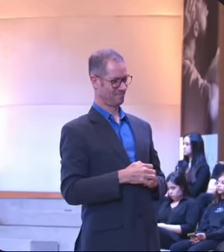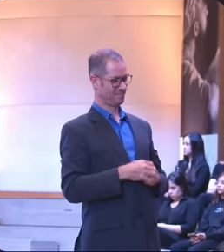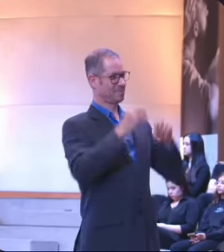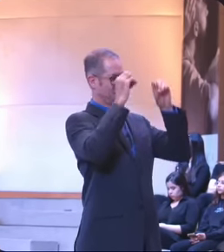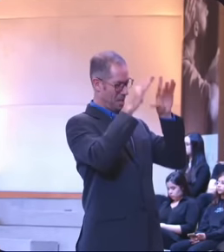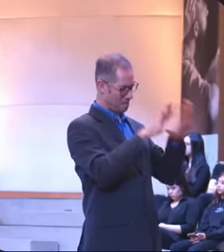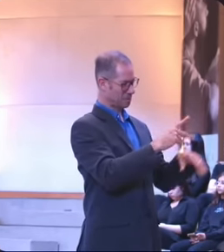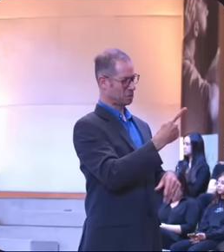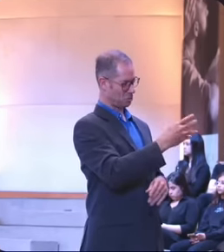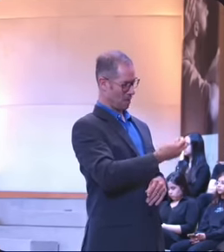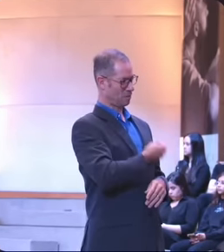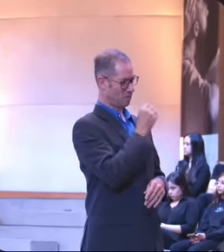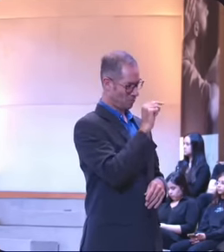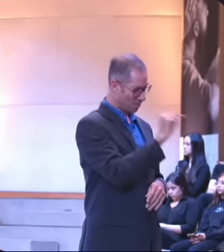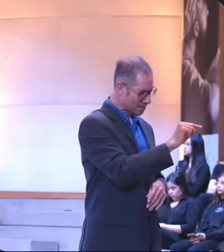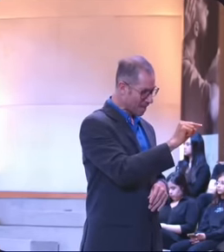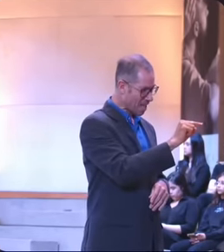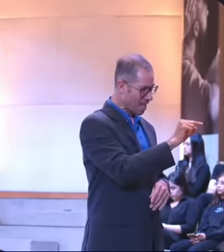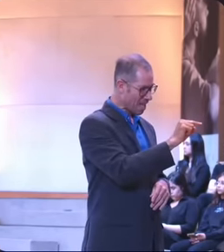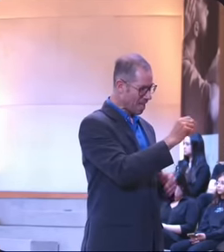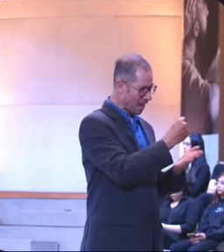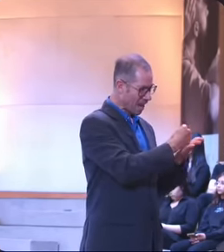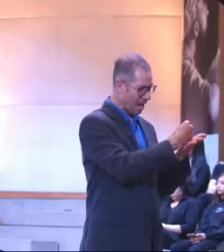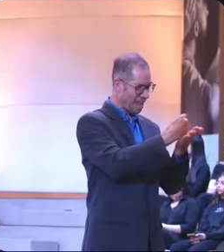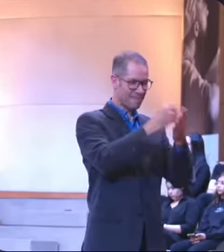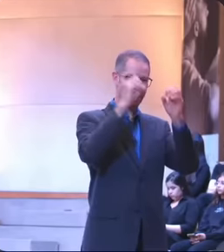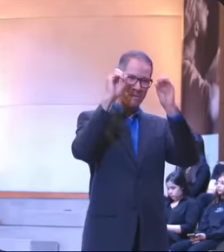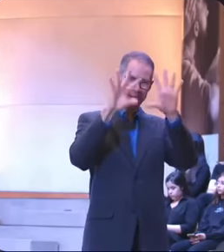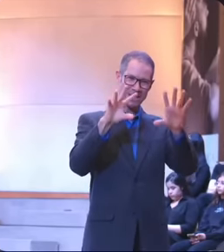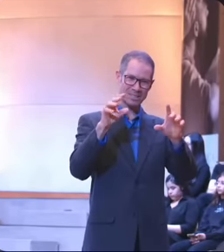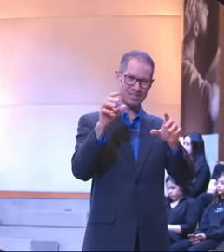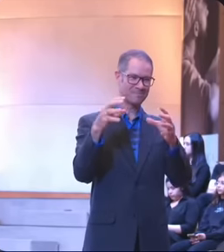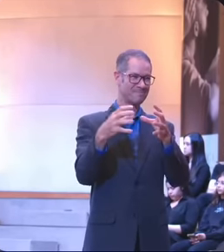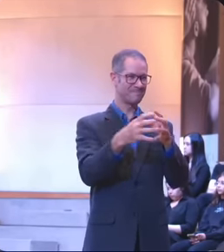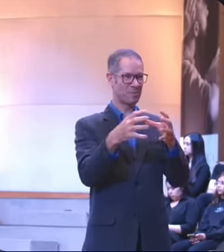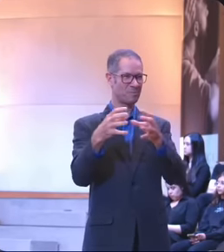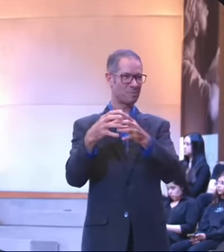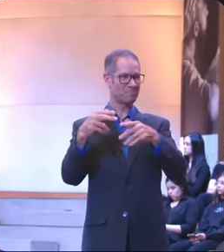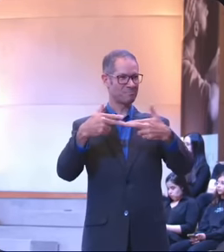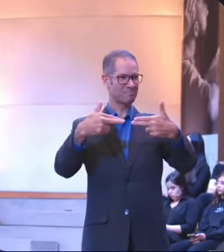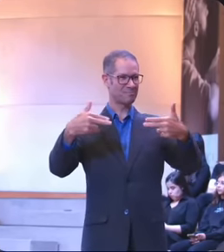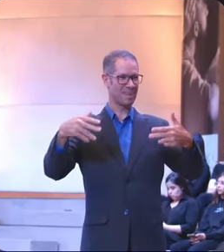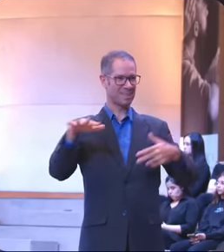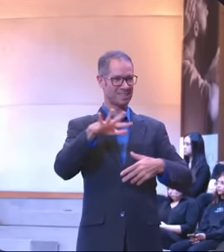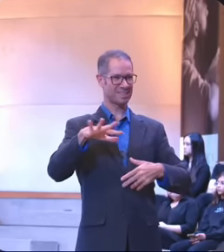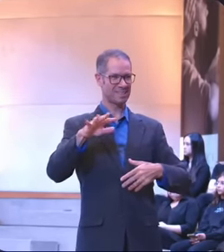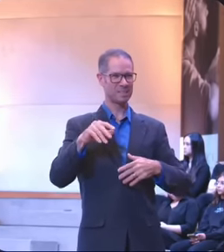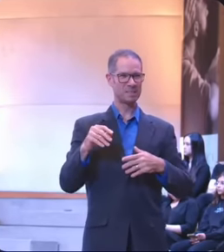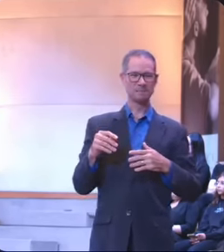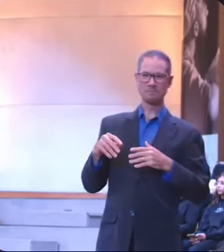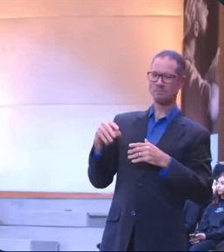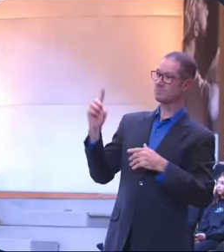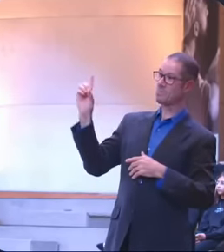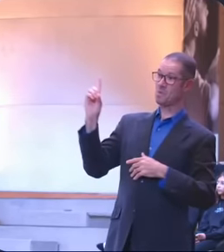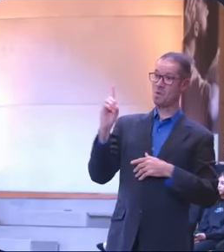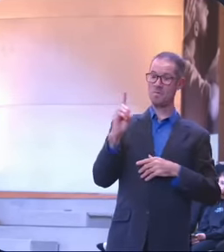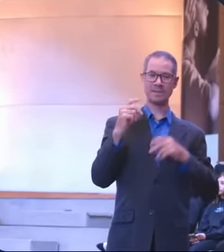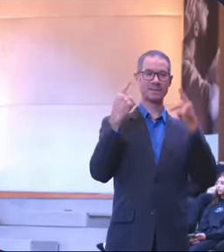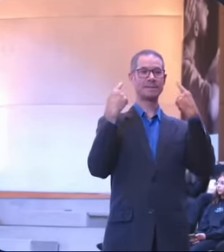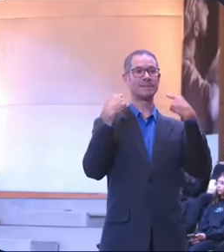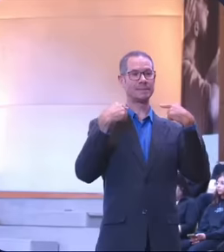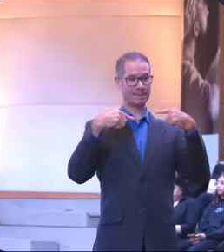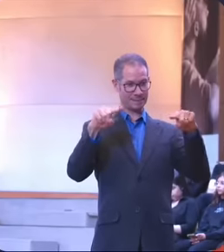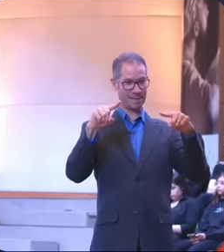seja abençoado você e leve a bênção para os outros. Hoje eu vim aqui desafiar você a entrar